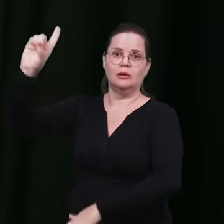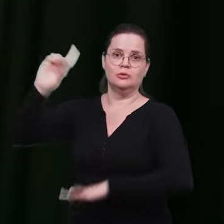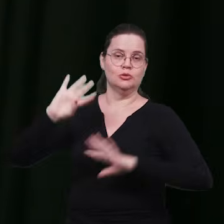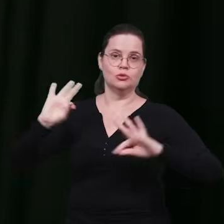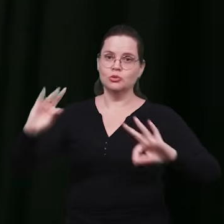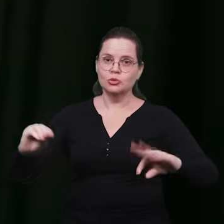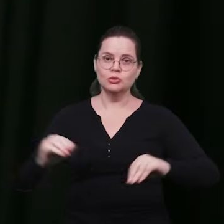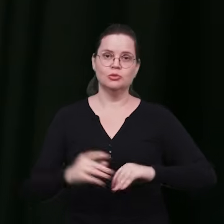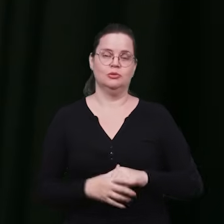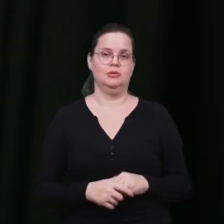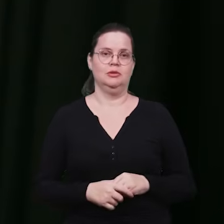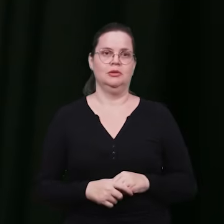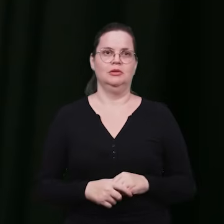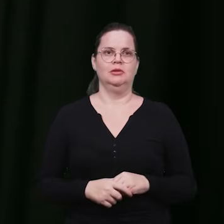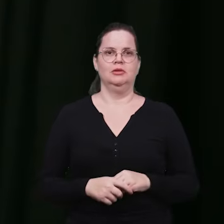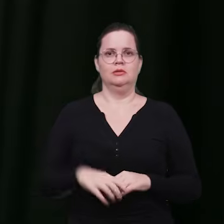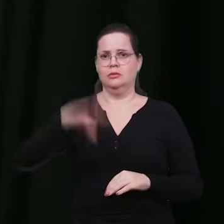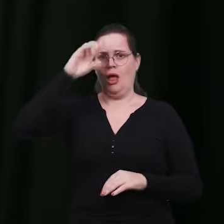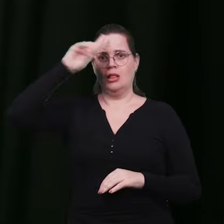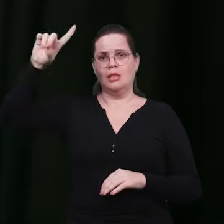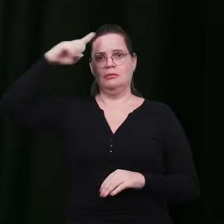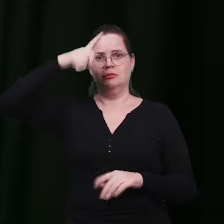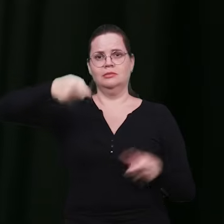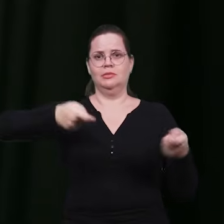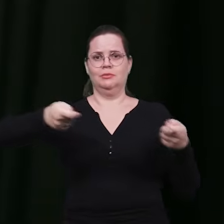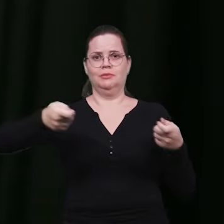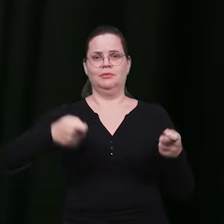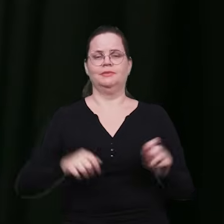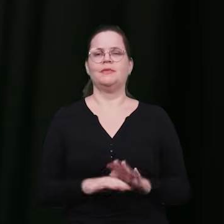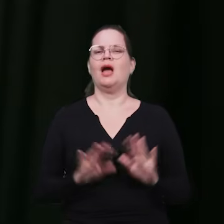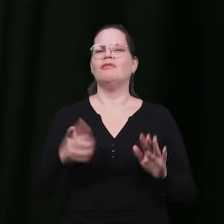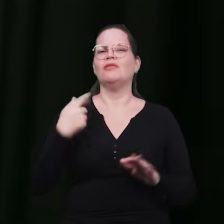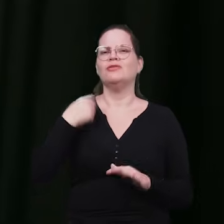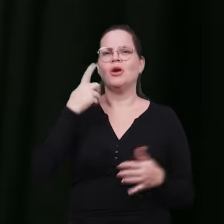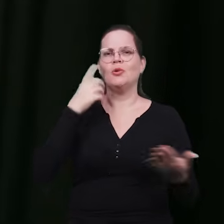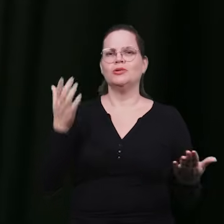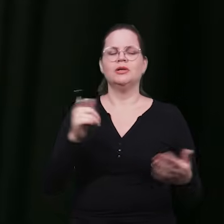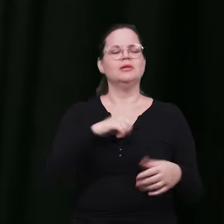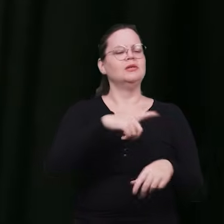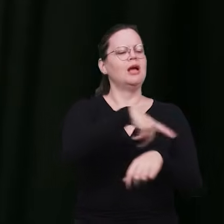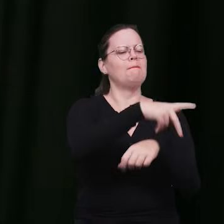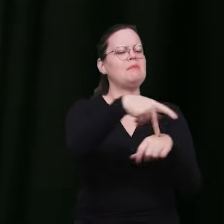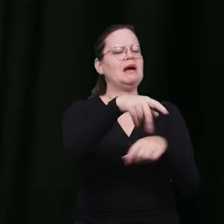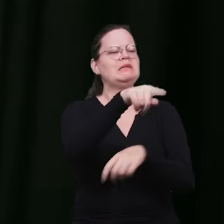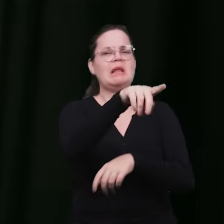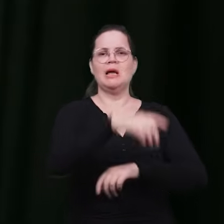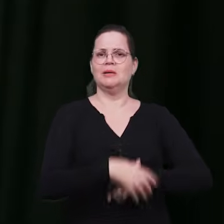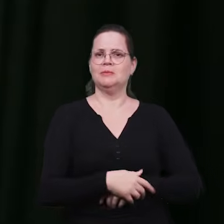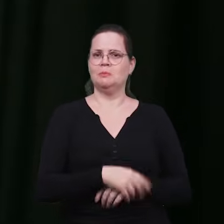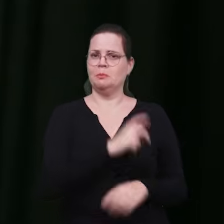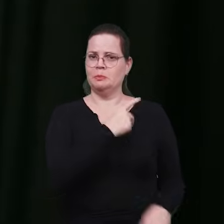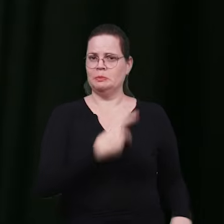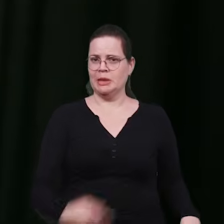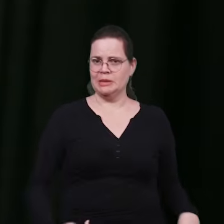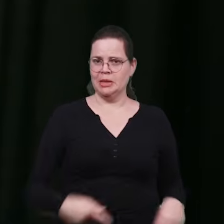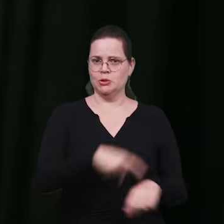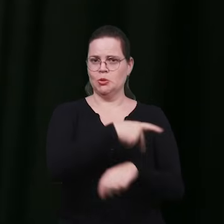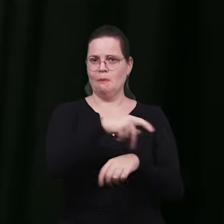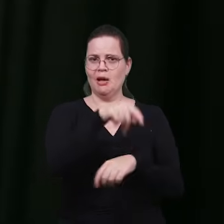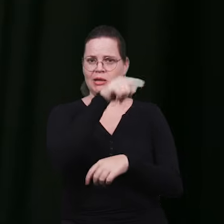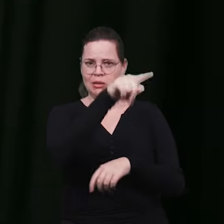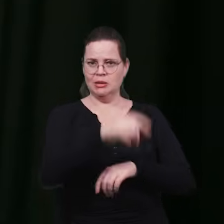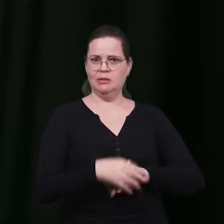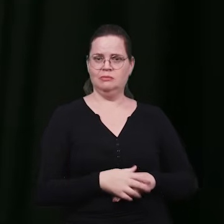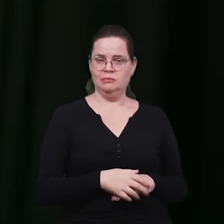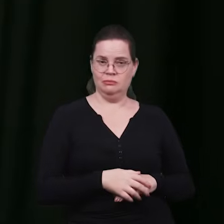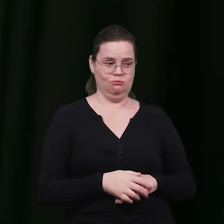olha, tem que ficar bem. Ah, mas agora vamos ver hoje. Não, mas tem um país tal, será que o presidente do país